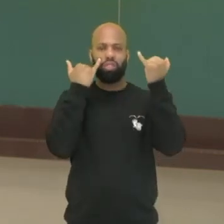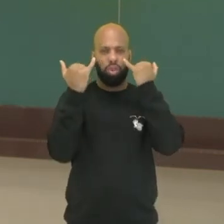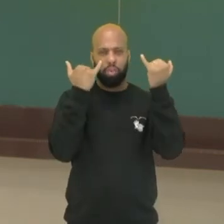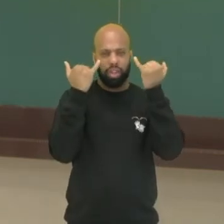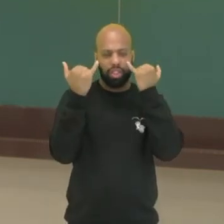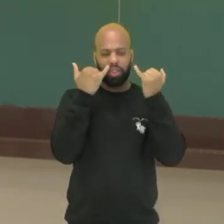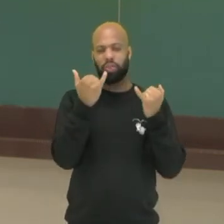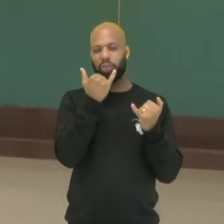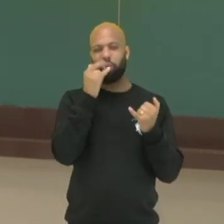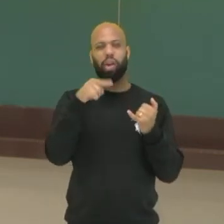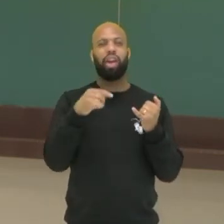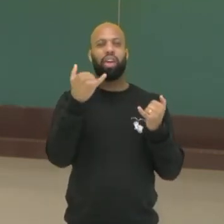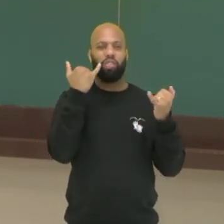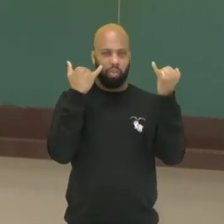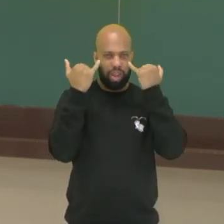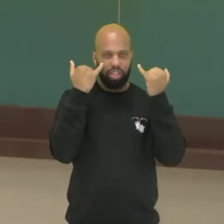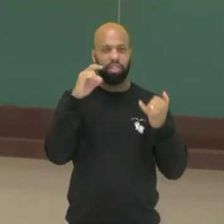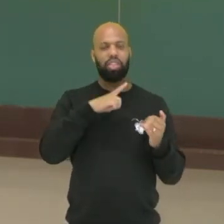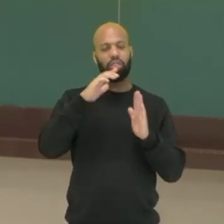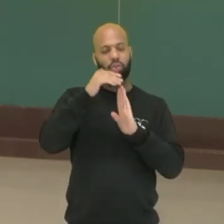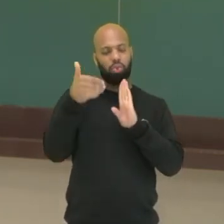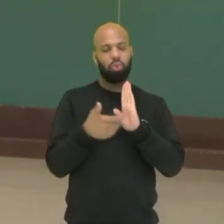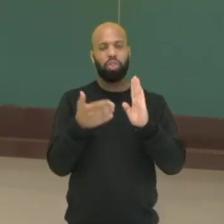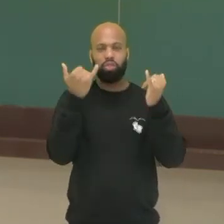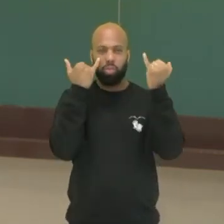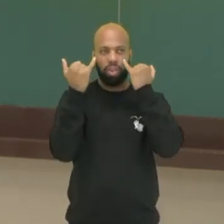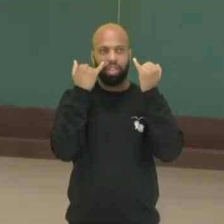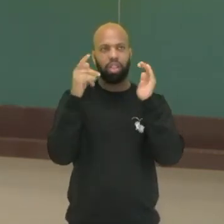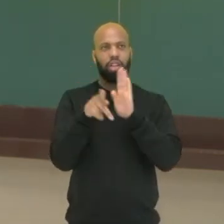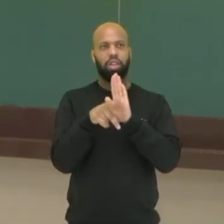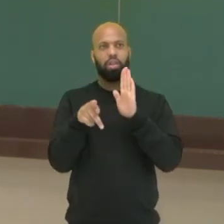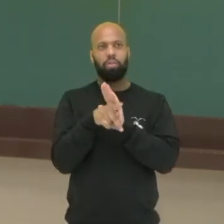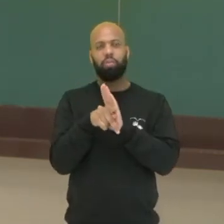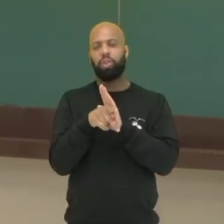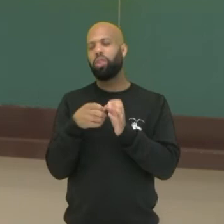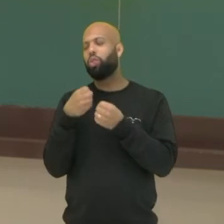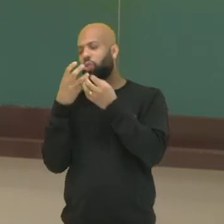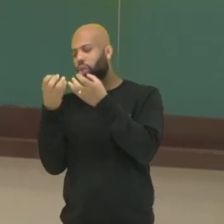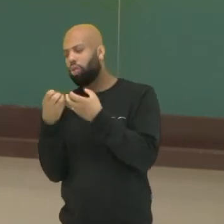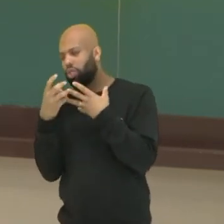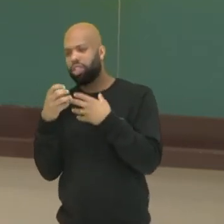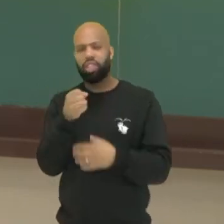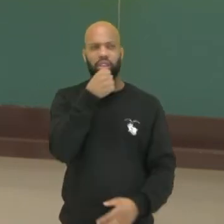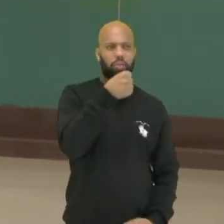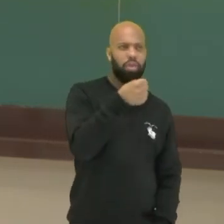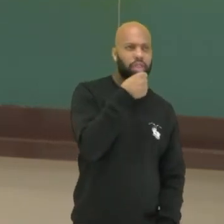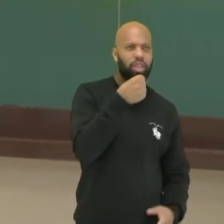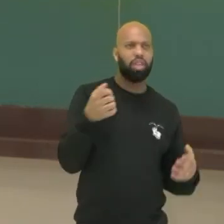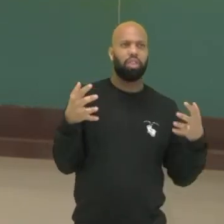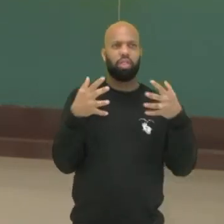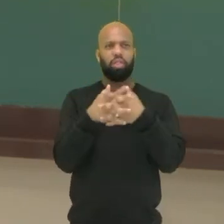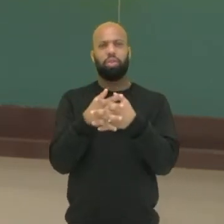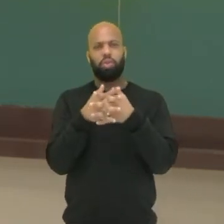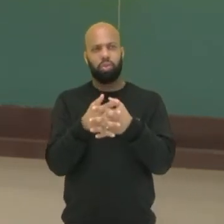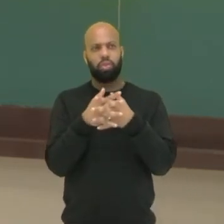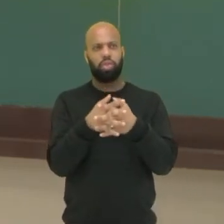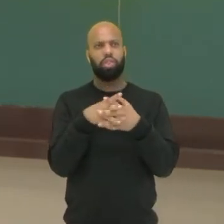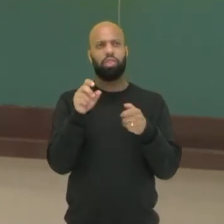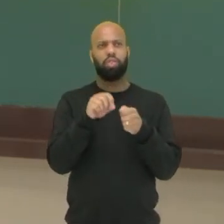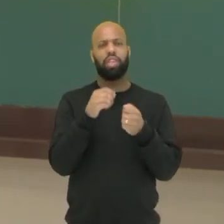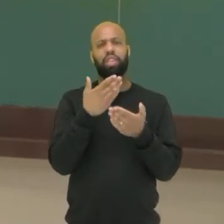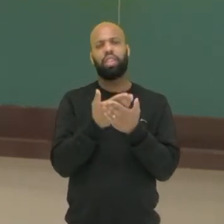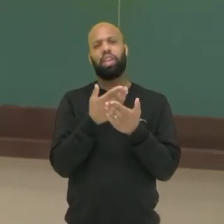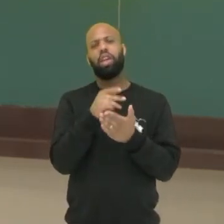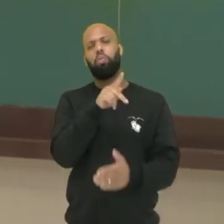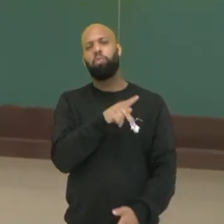informação referente à notícia, ou melhor, a reportagem. Professor, você está confundindo notícia com reportagem? Vai lá fazer uma aula com o senhor Adriano